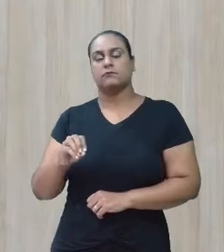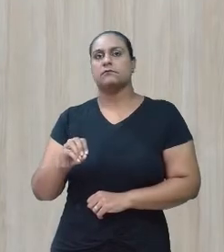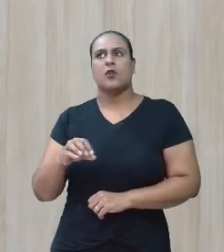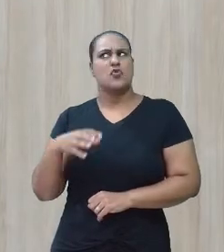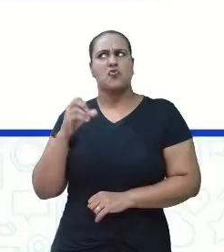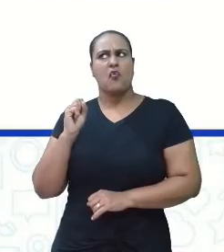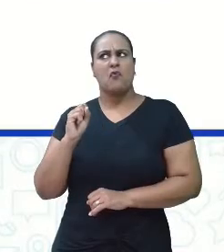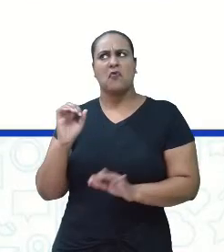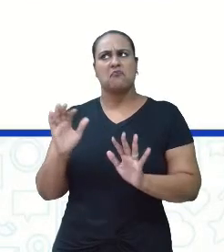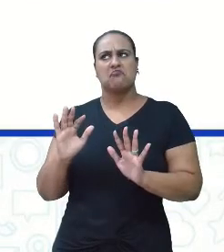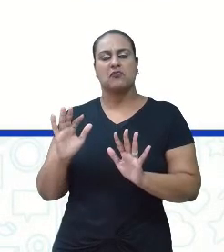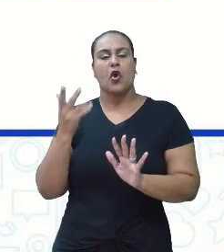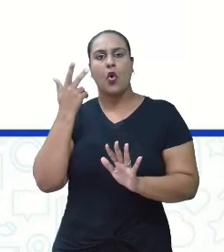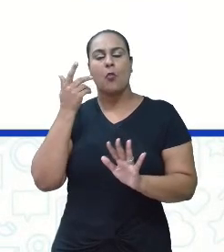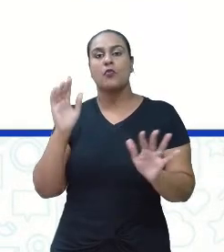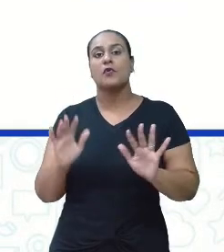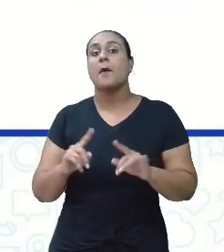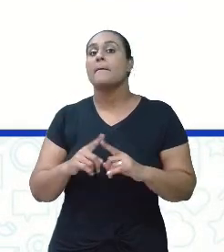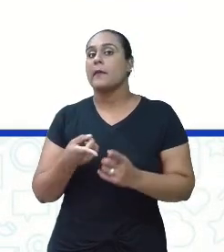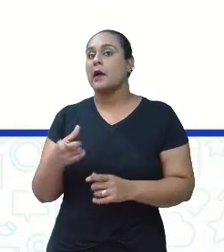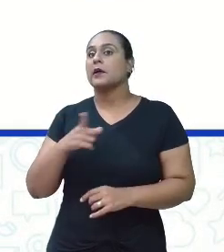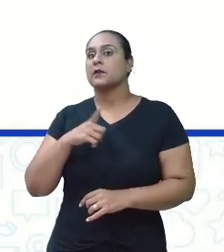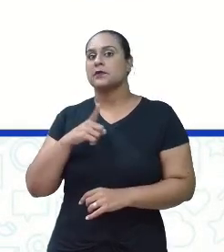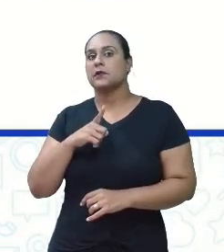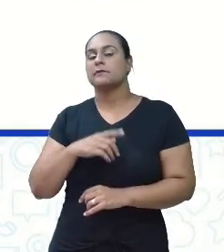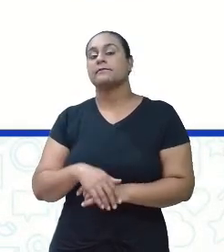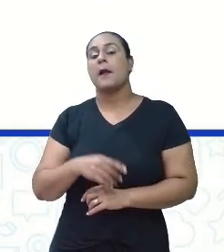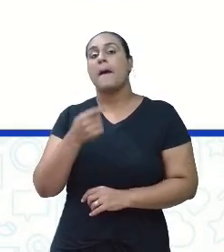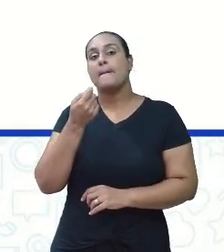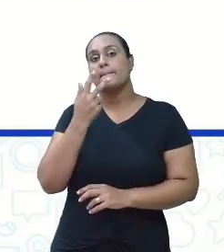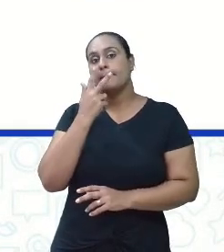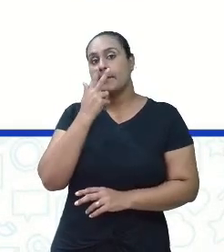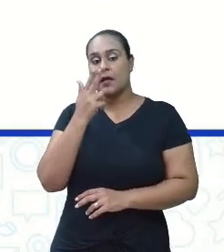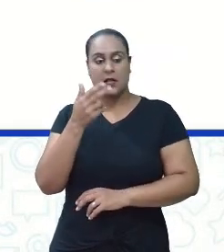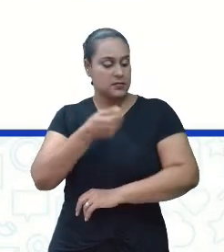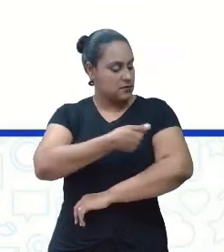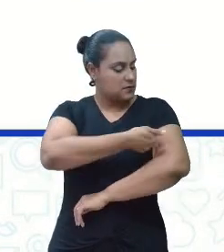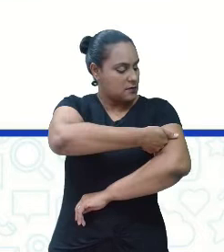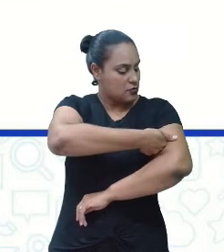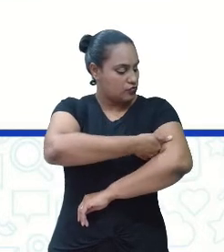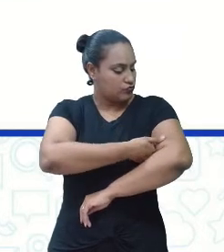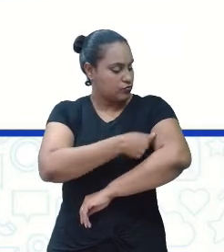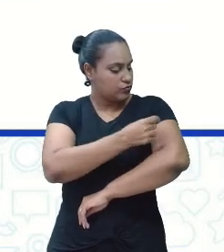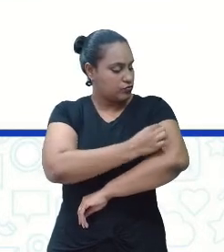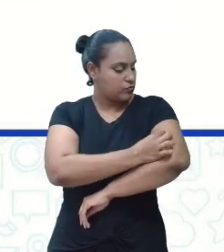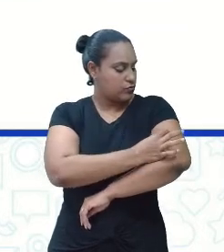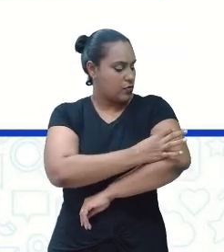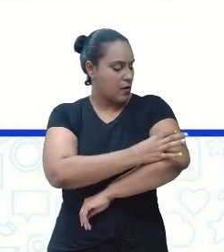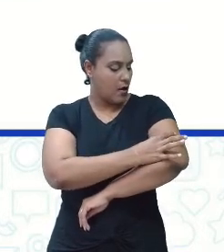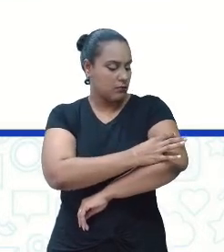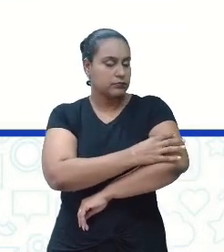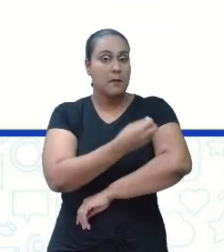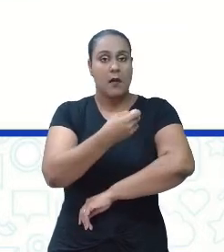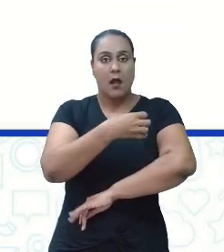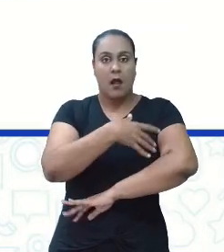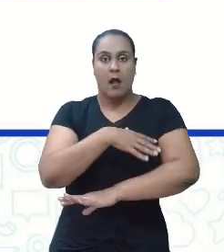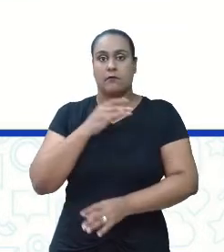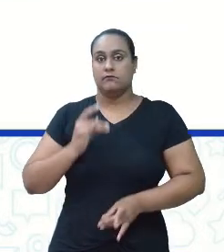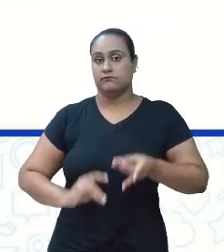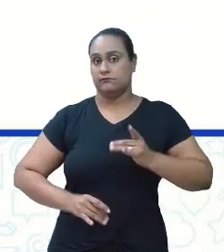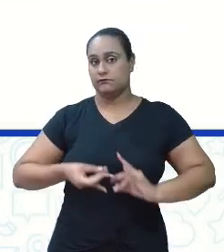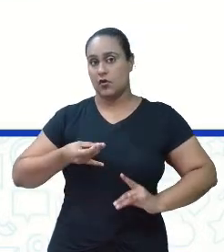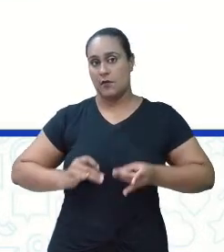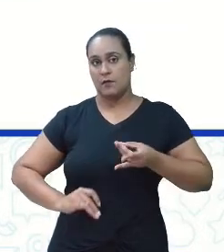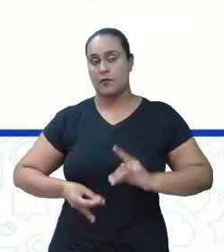E ele é semelhante a um esparadrapo, sendo aplicado na pele para que ocorra a liberação dos hormônios. E